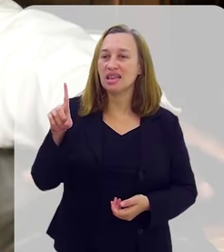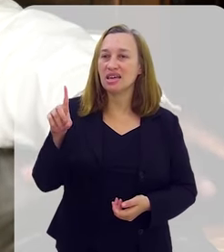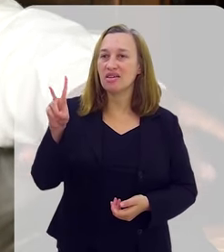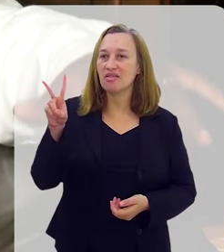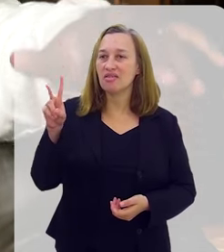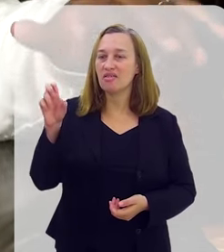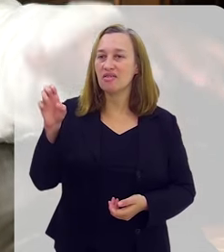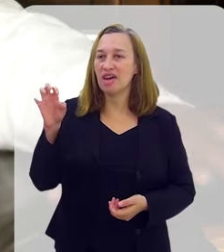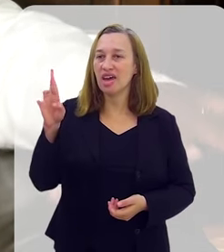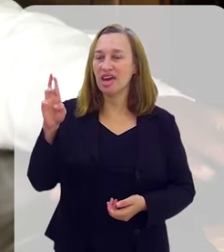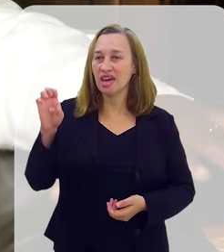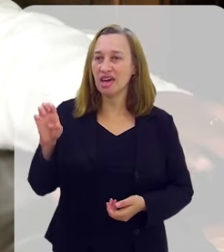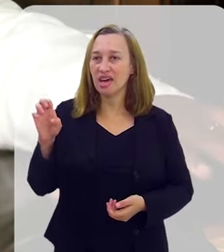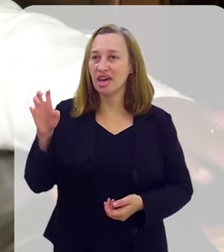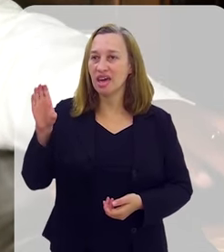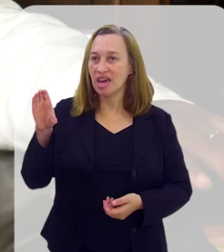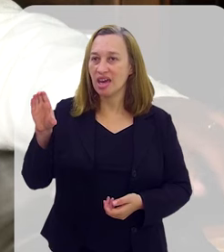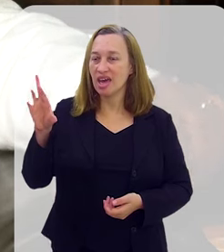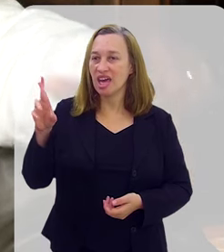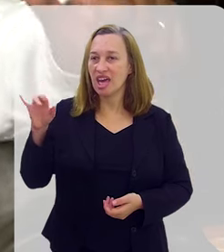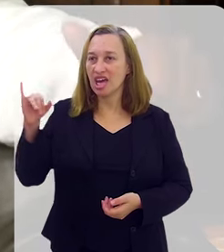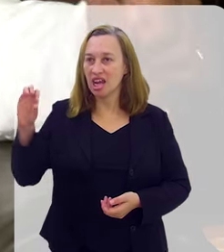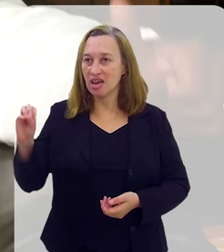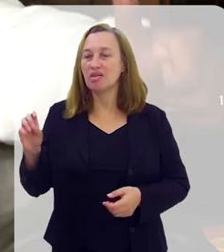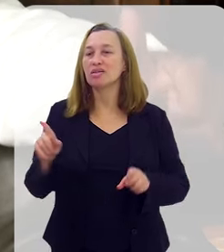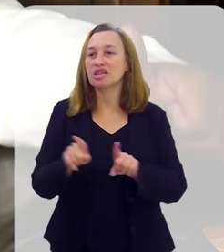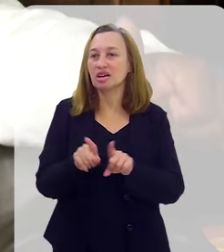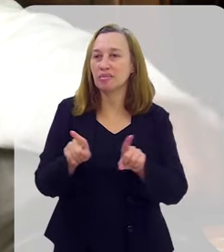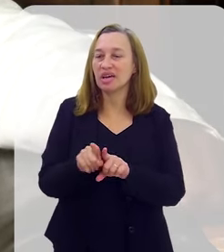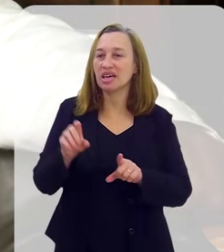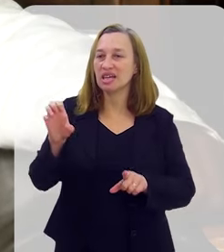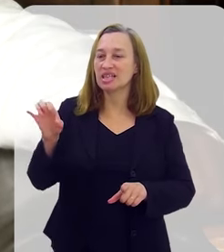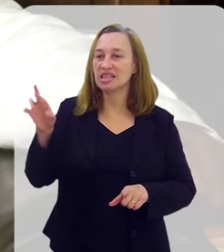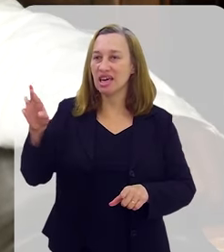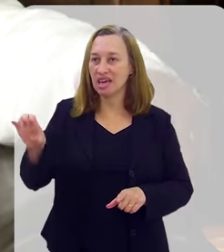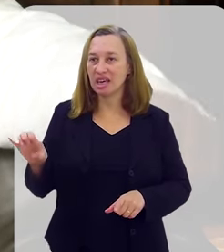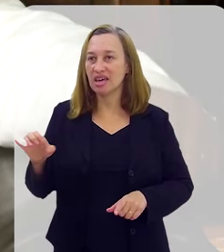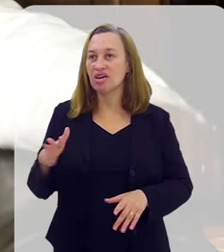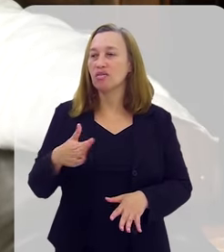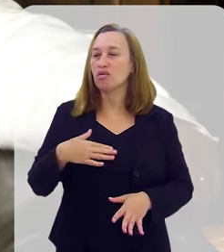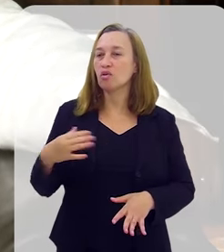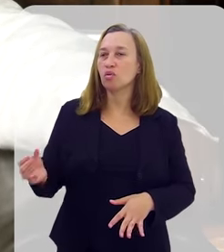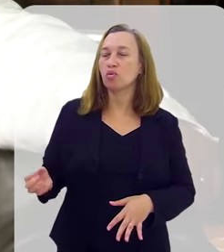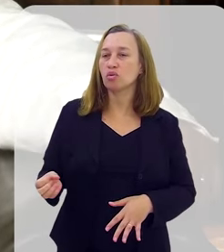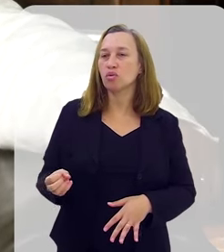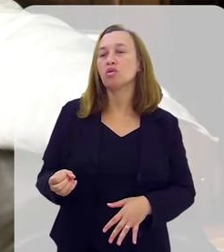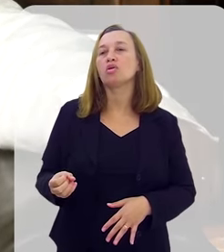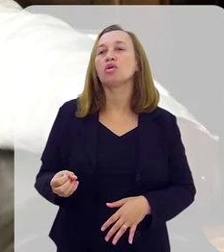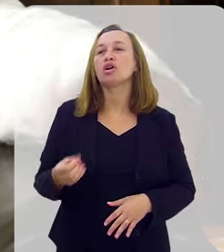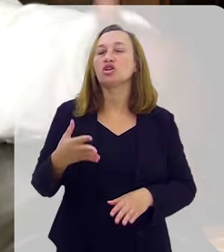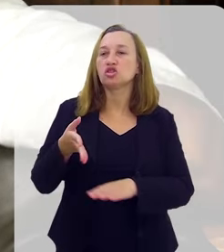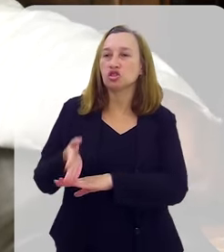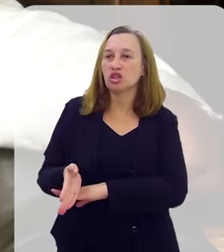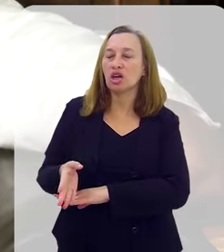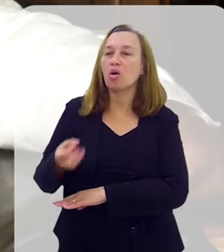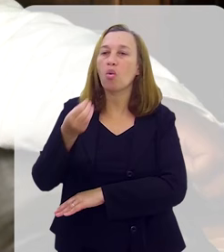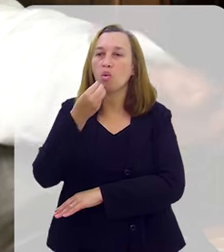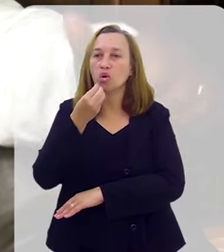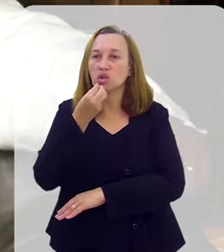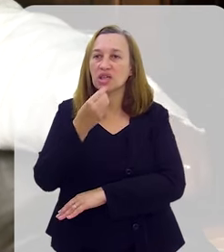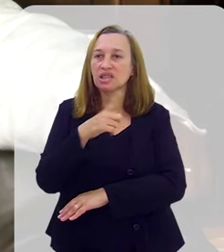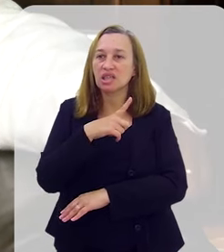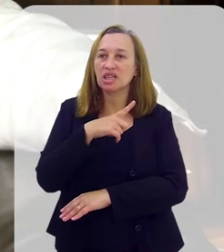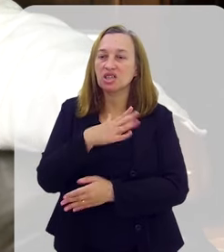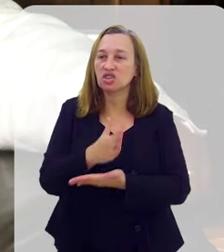Advec Recreio e Advec Sede. Advec Sede eu já cheguei. Foi no meu lançamento. E, além de ter chegado, ainda